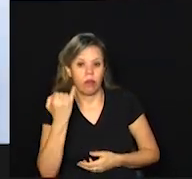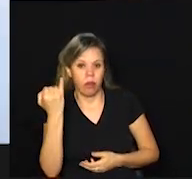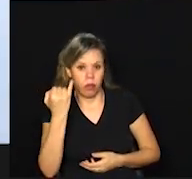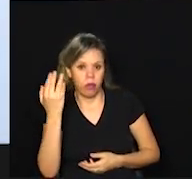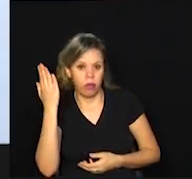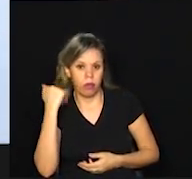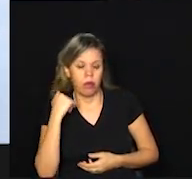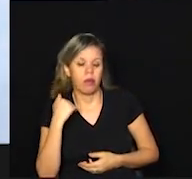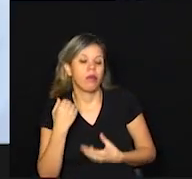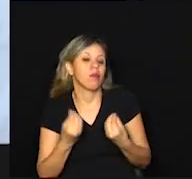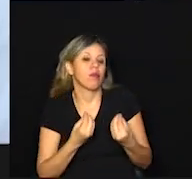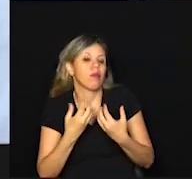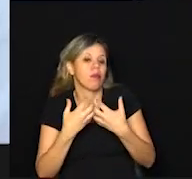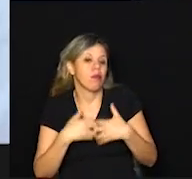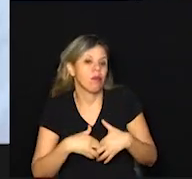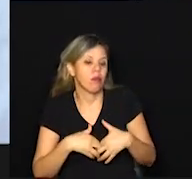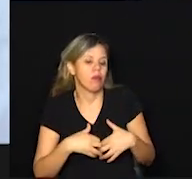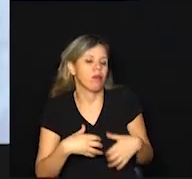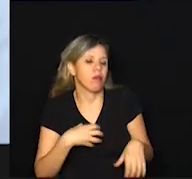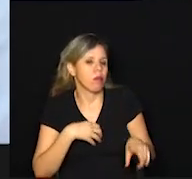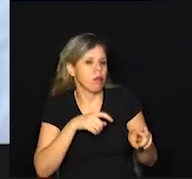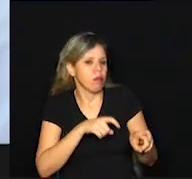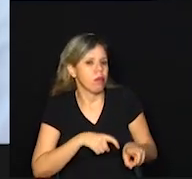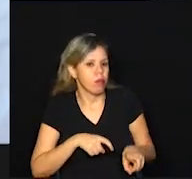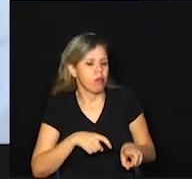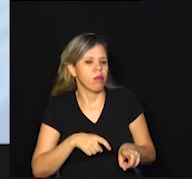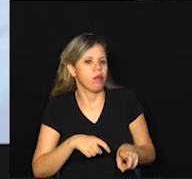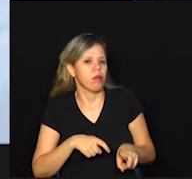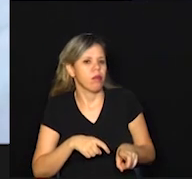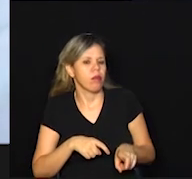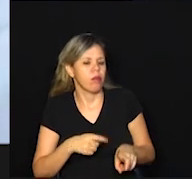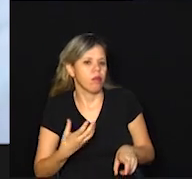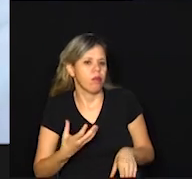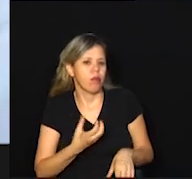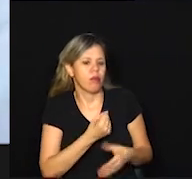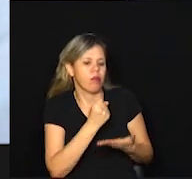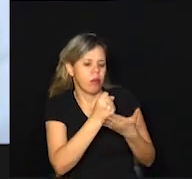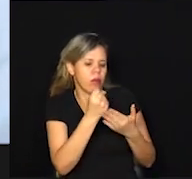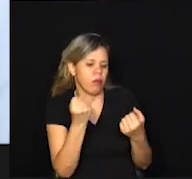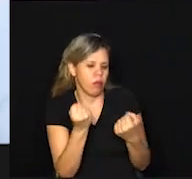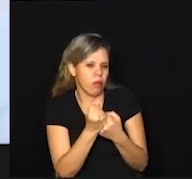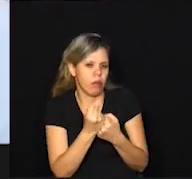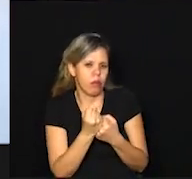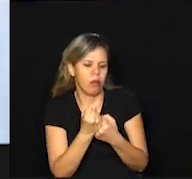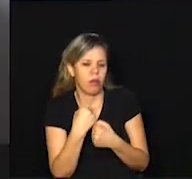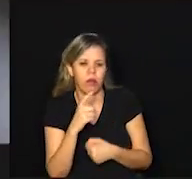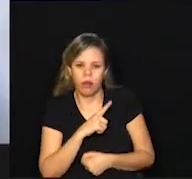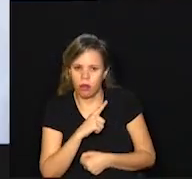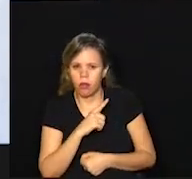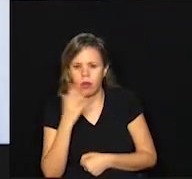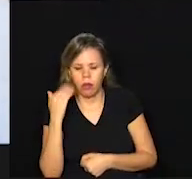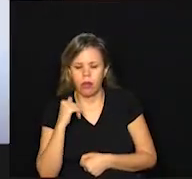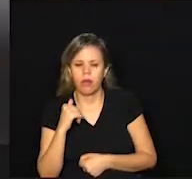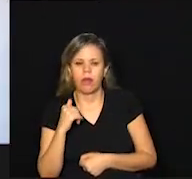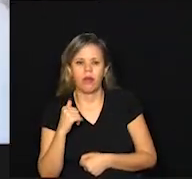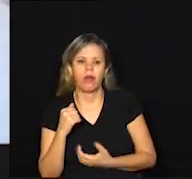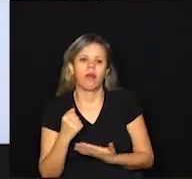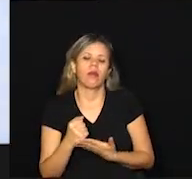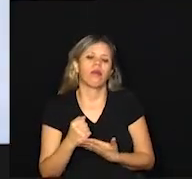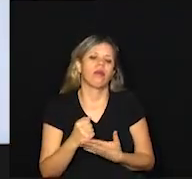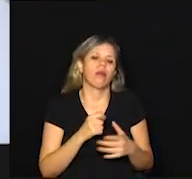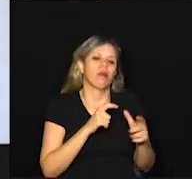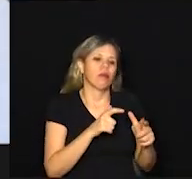saber como estão esses fazendo de como eles estão sendo salvaguardar né porque a gente tem que saber guardar o